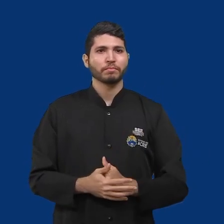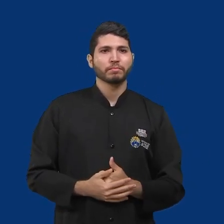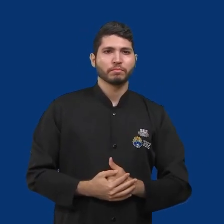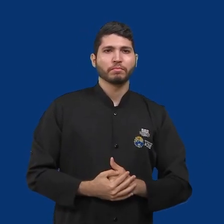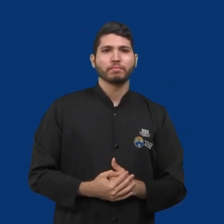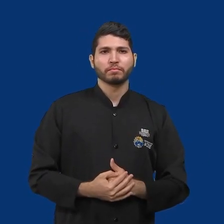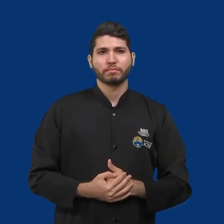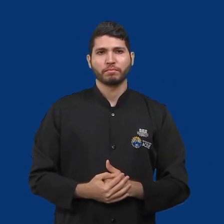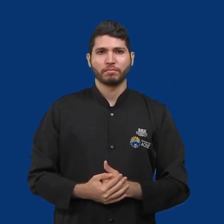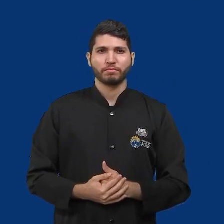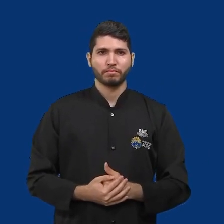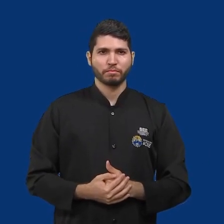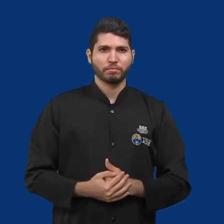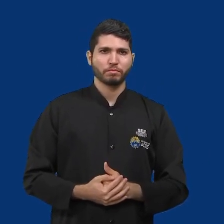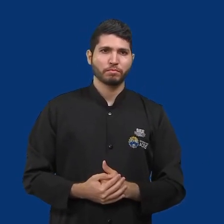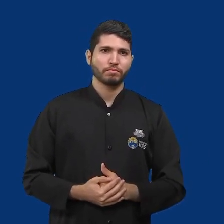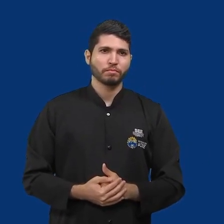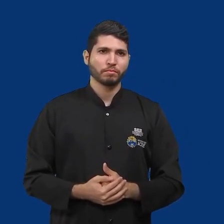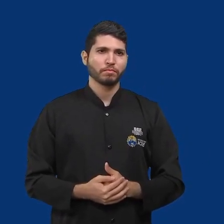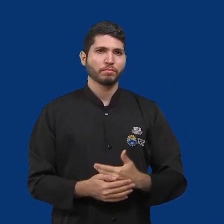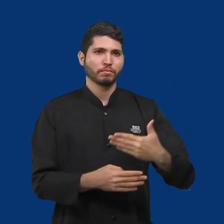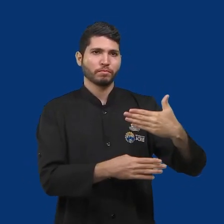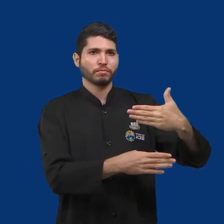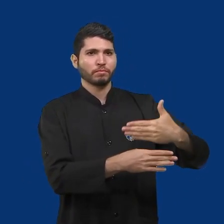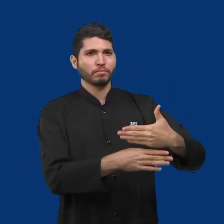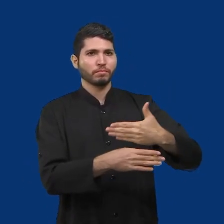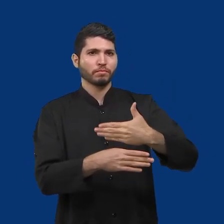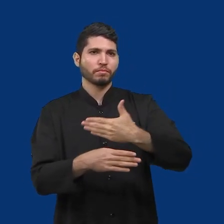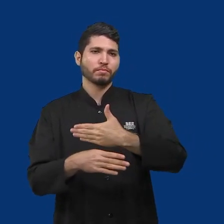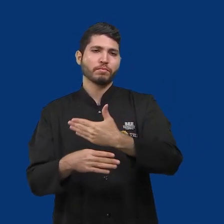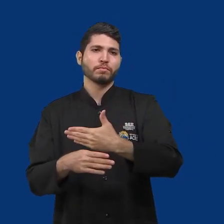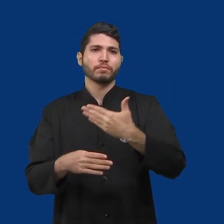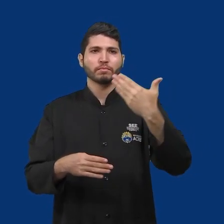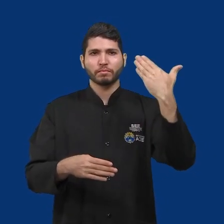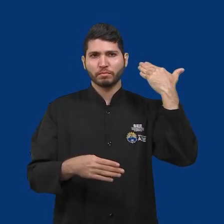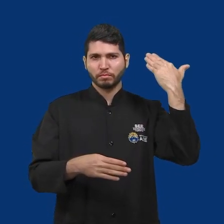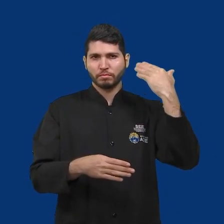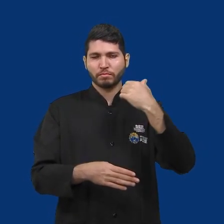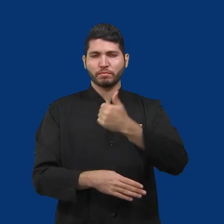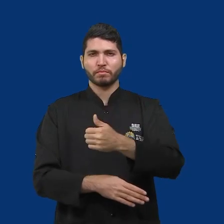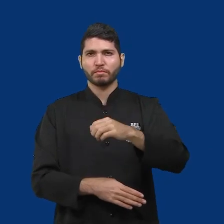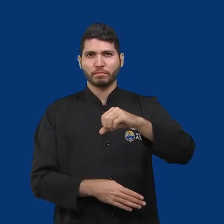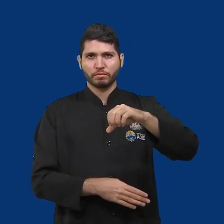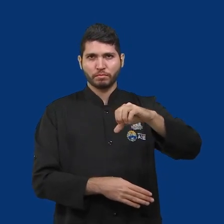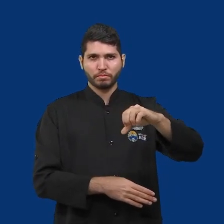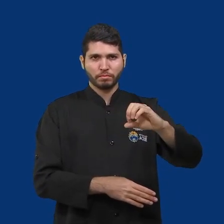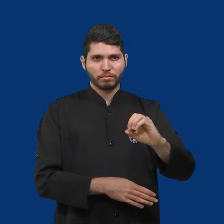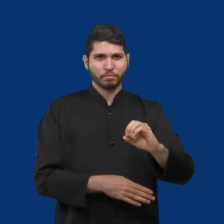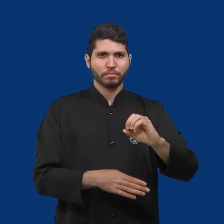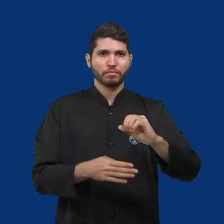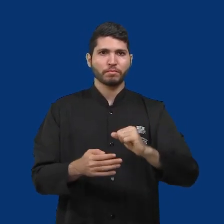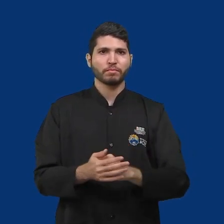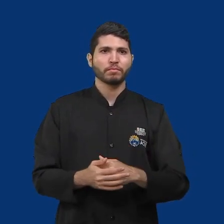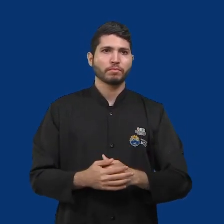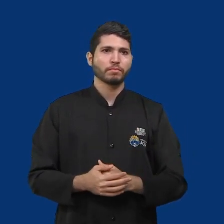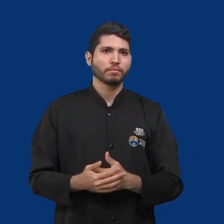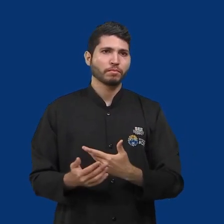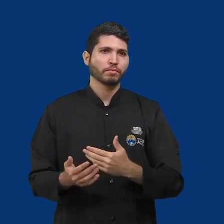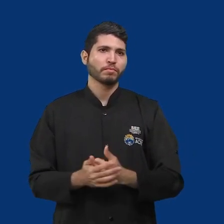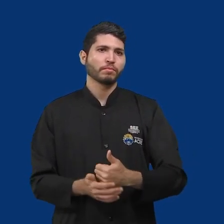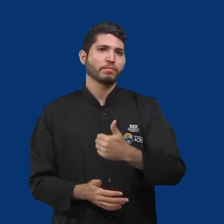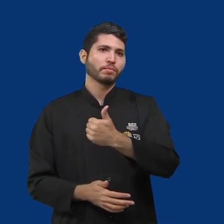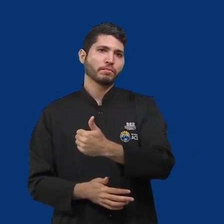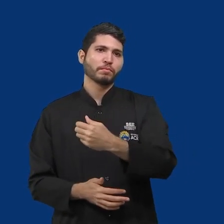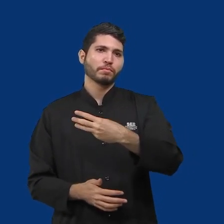Berlim. Tem 1.300 metros de comprimento e exibe pinturas de 118